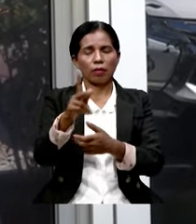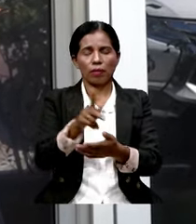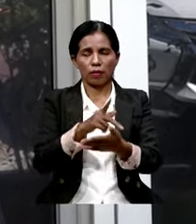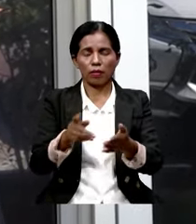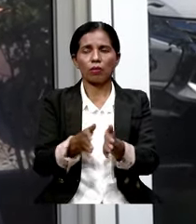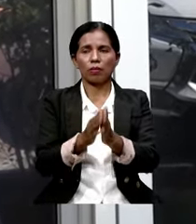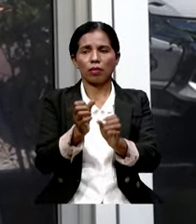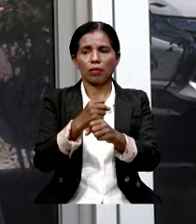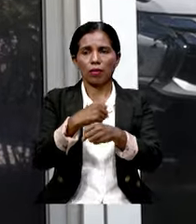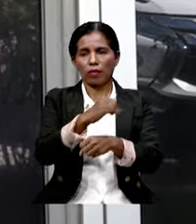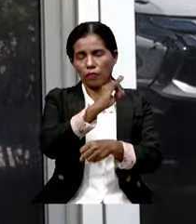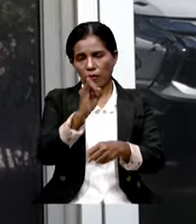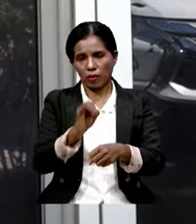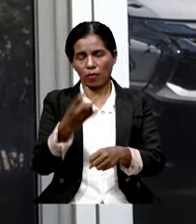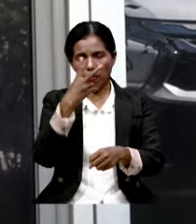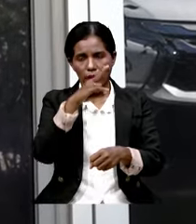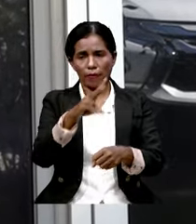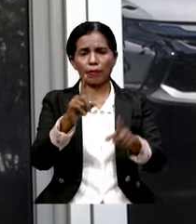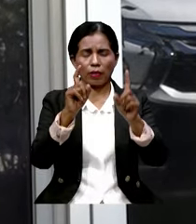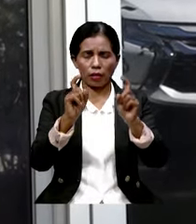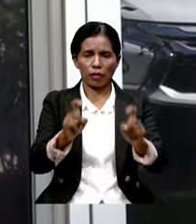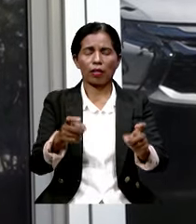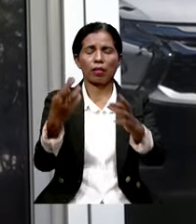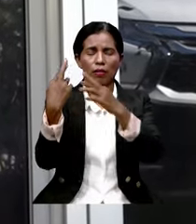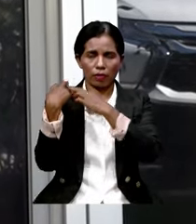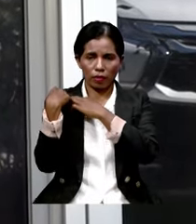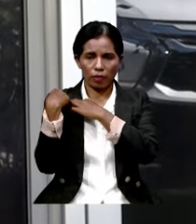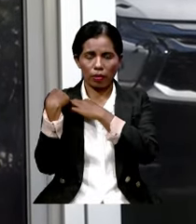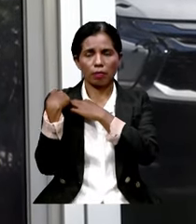uma investigação para a Tuaré. Tem que responsabilizar em termos de